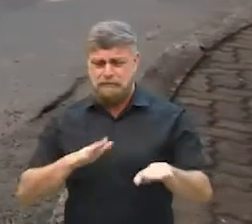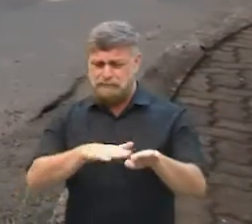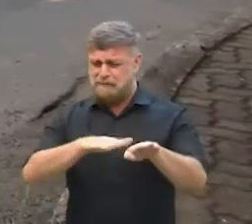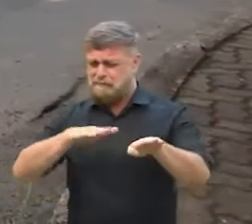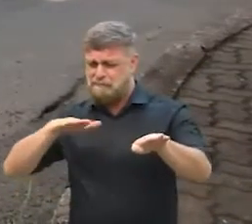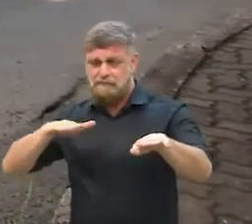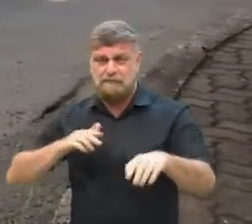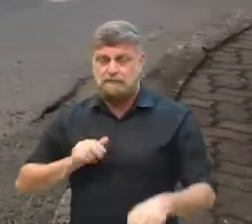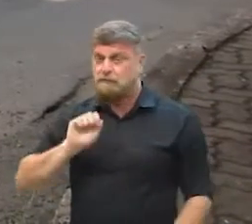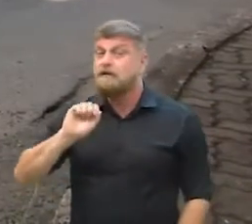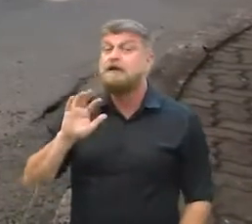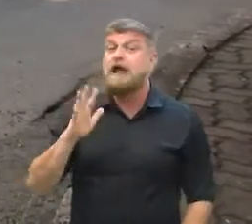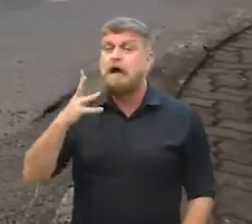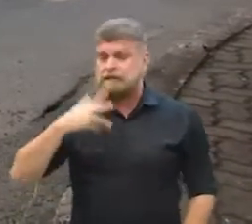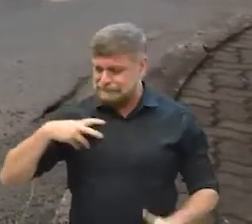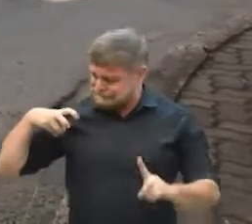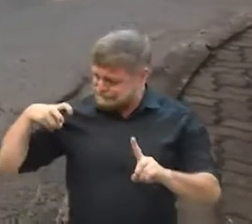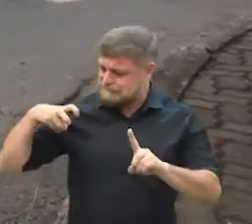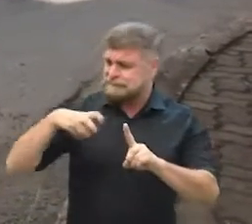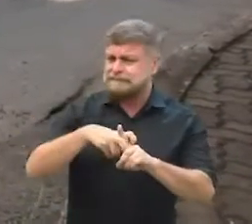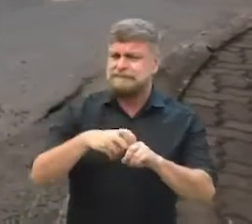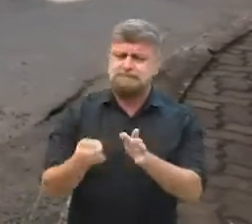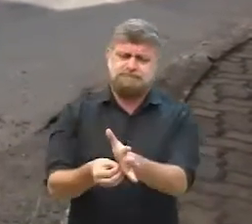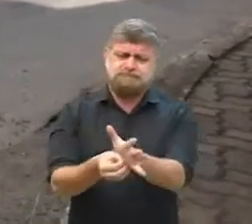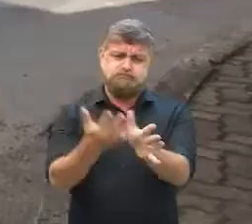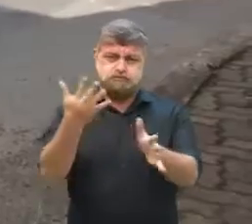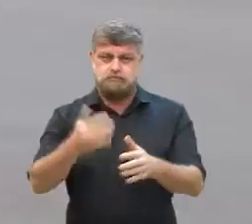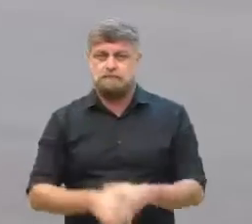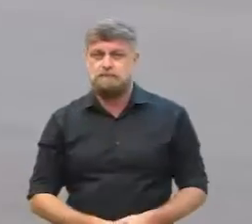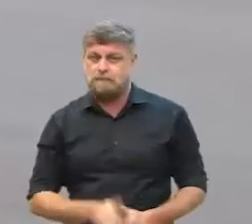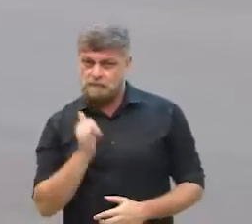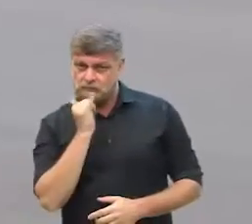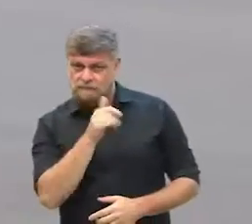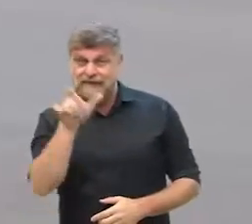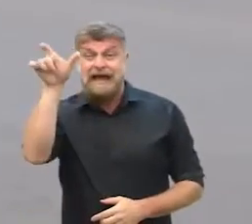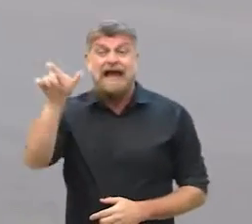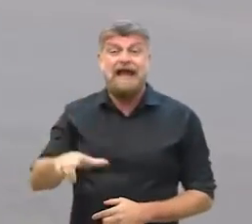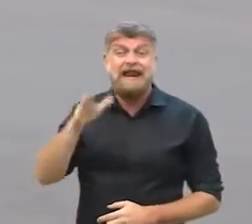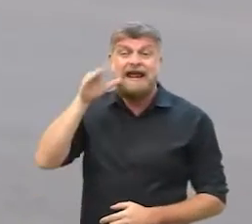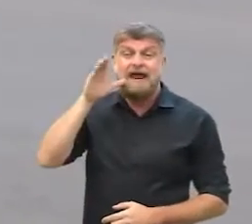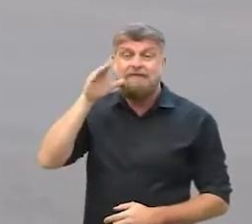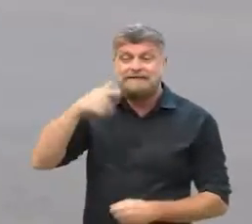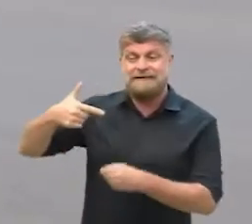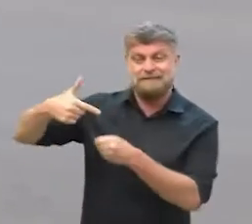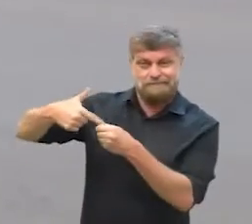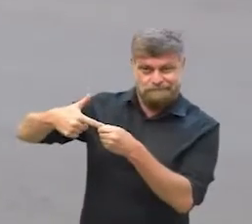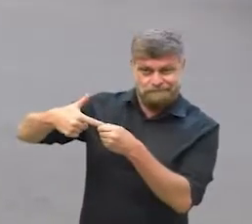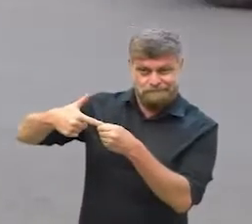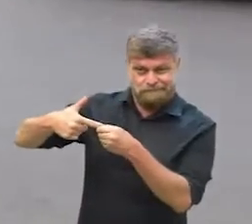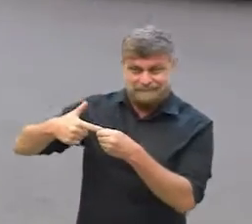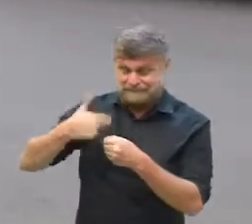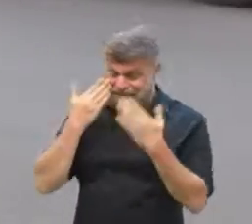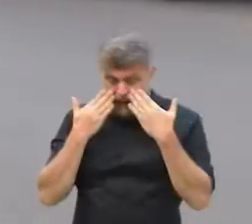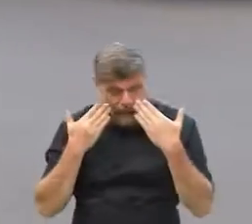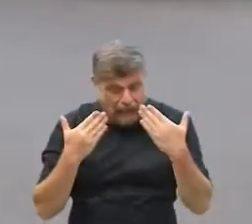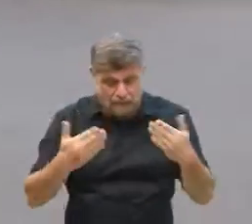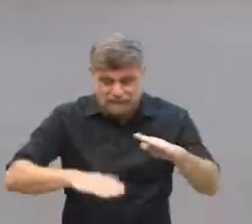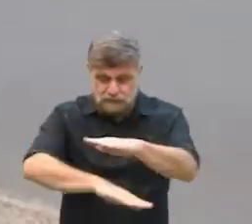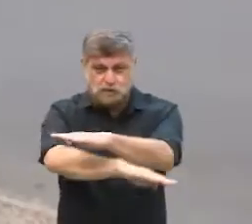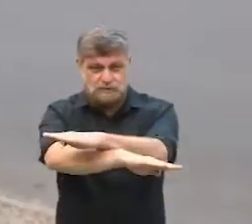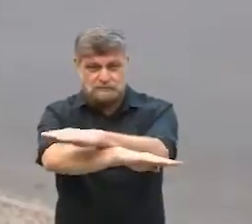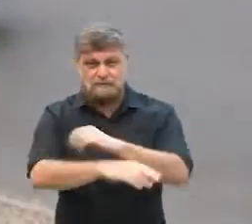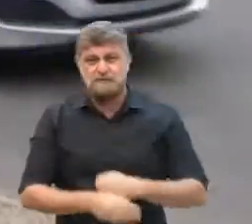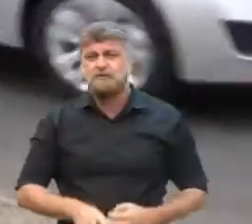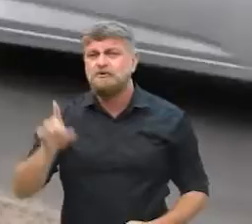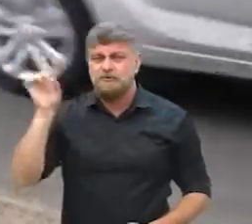movimento. Desse jeito, os acidentes são comuns, como conta esse funcionário do posto de combustíveis que fica em frente ao